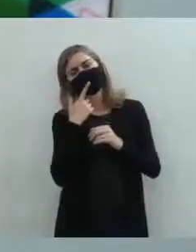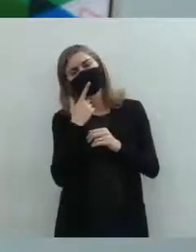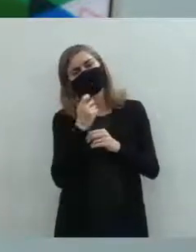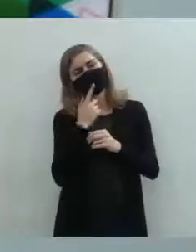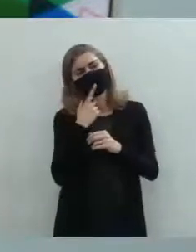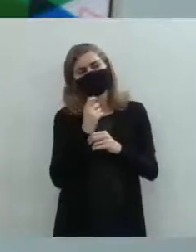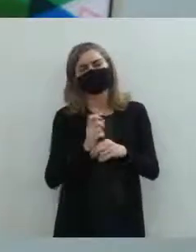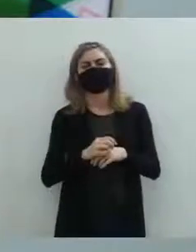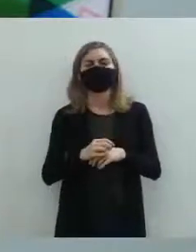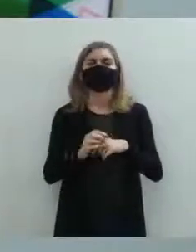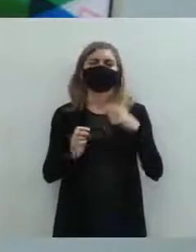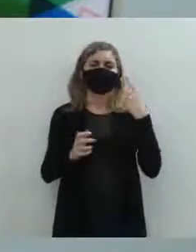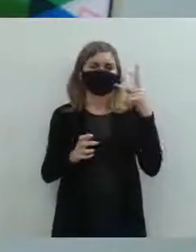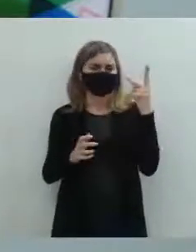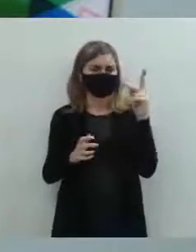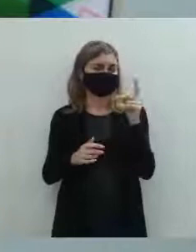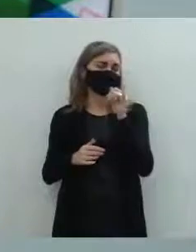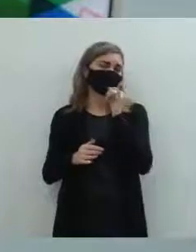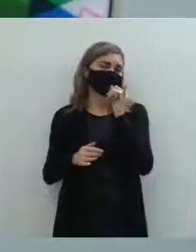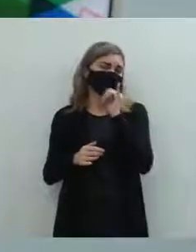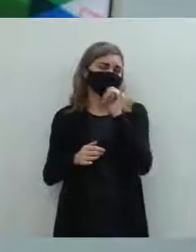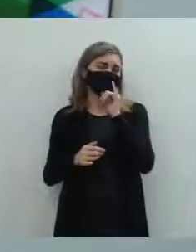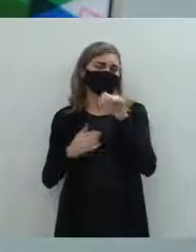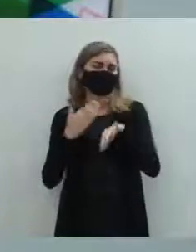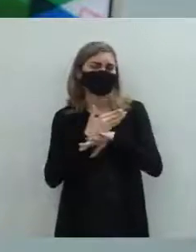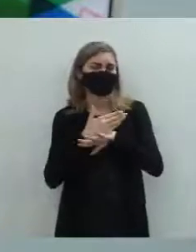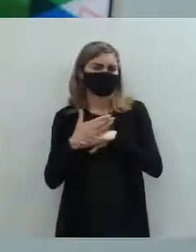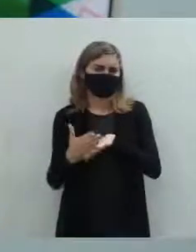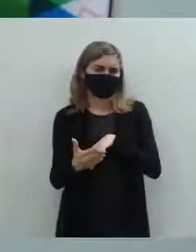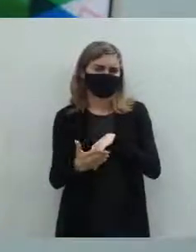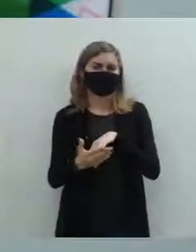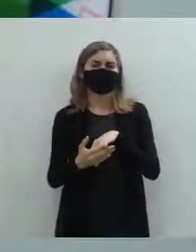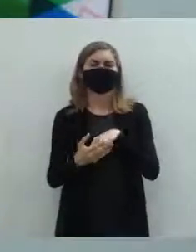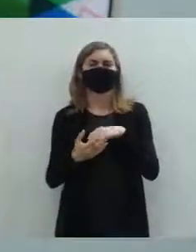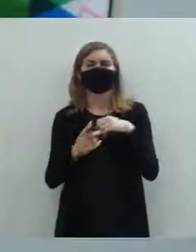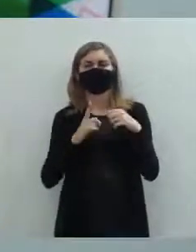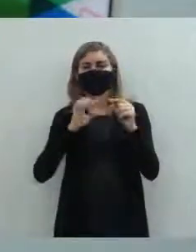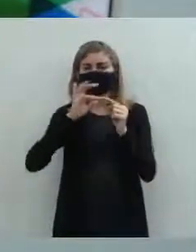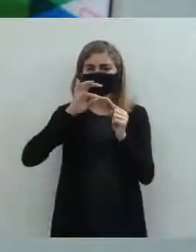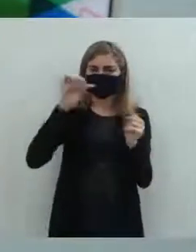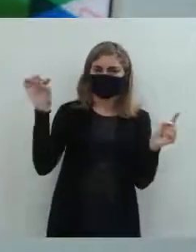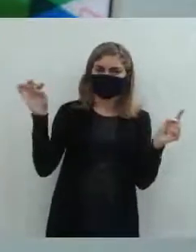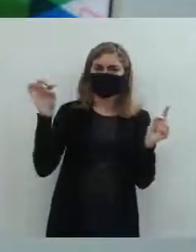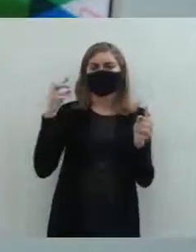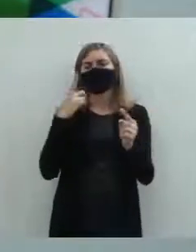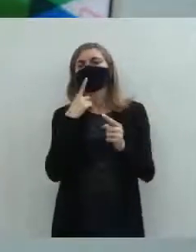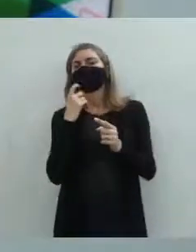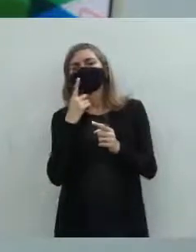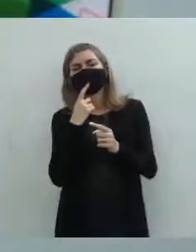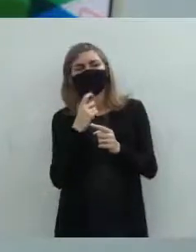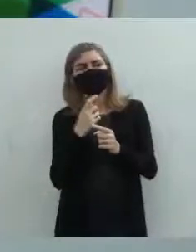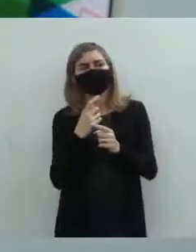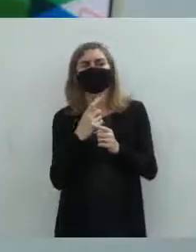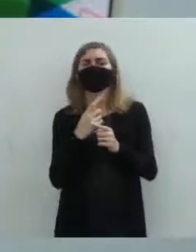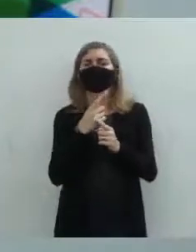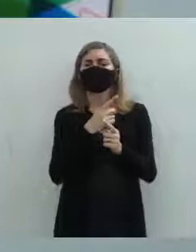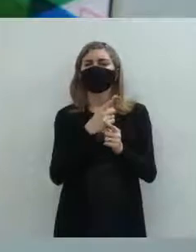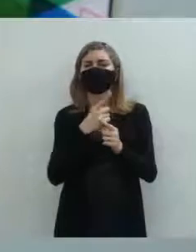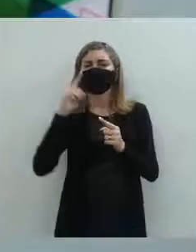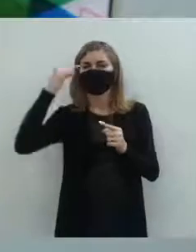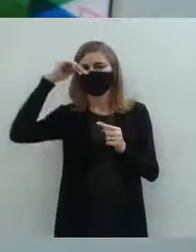vermelho. Então, vamos dizer que o branco seja o comprimento e o lado vermelho, né,